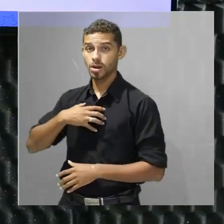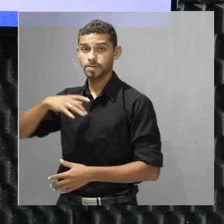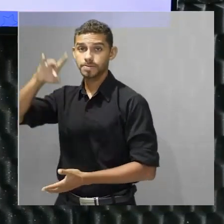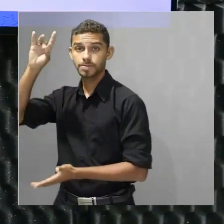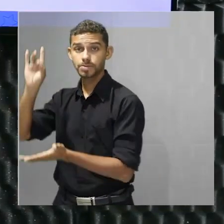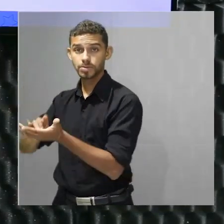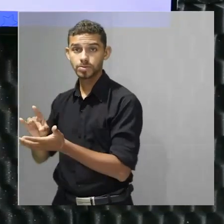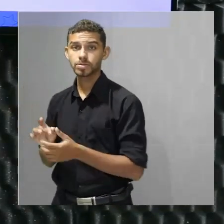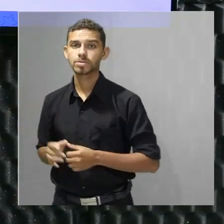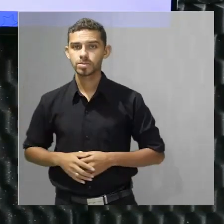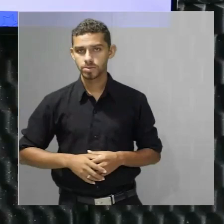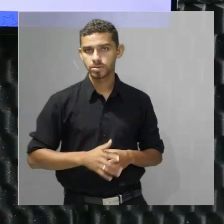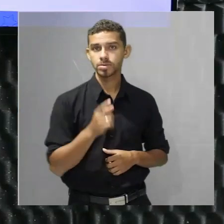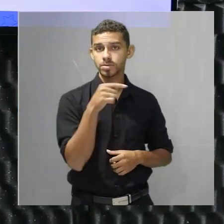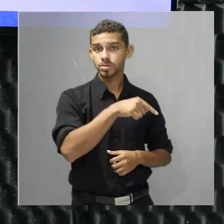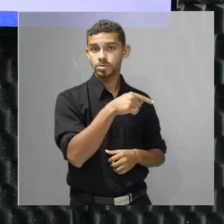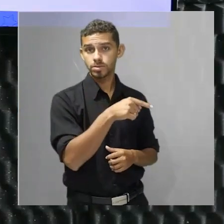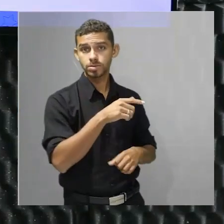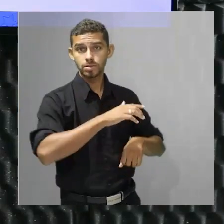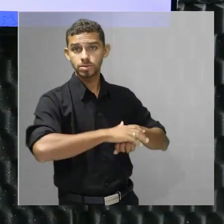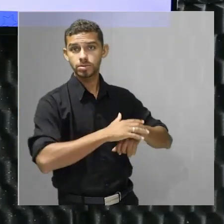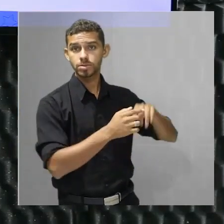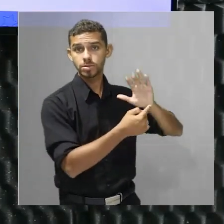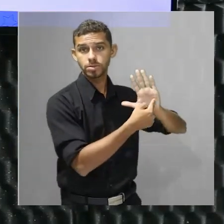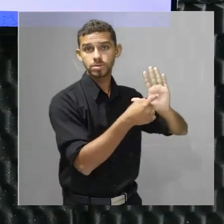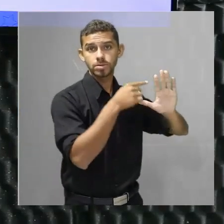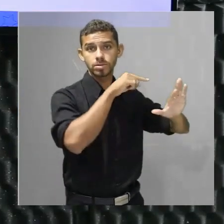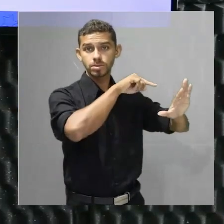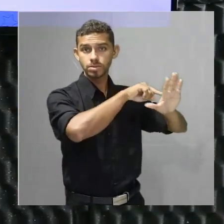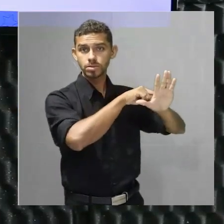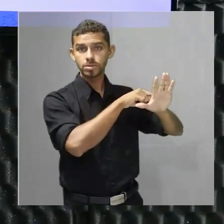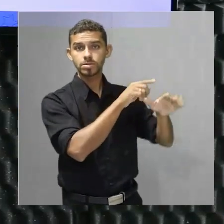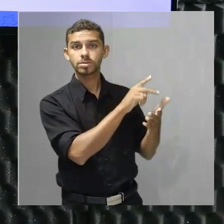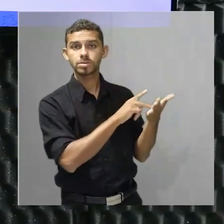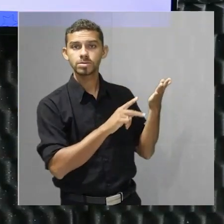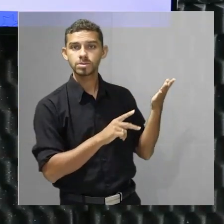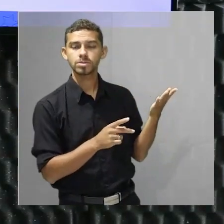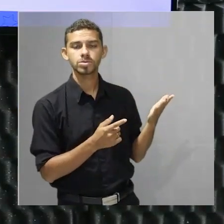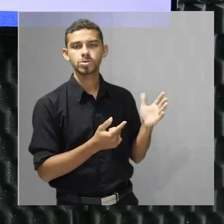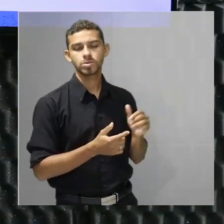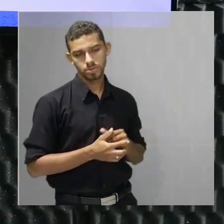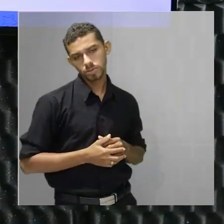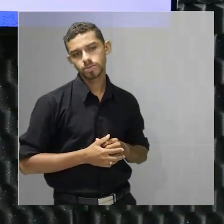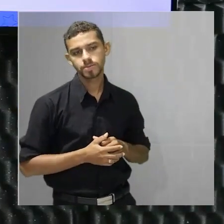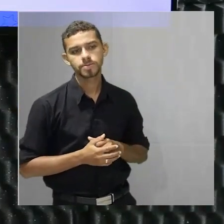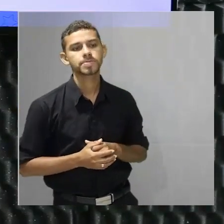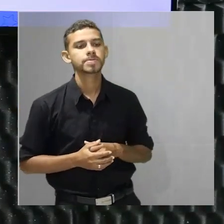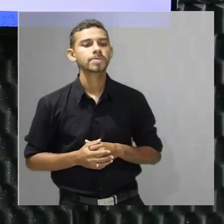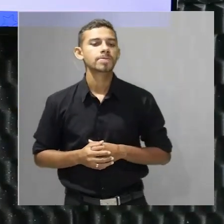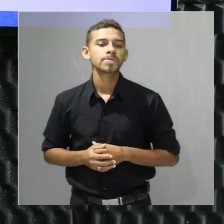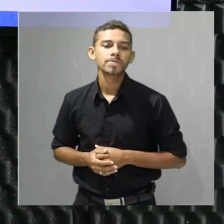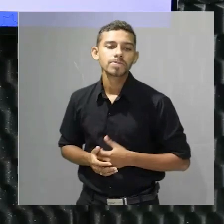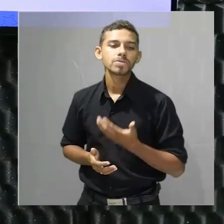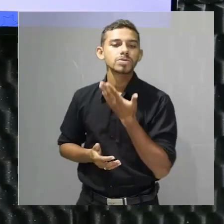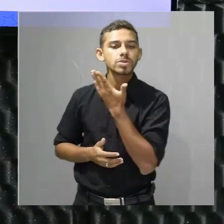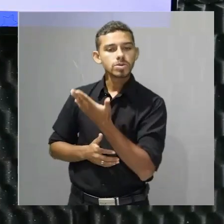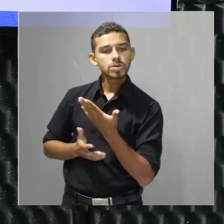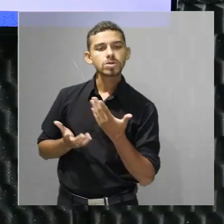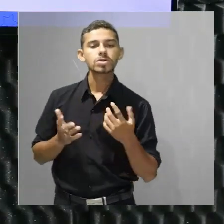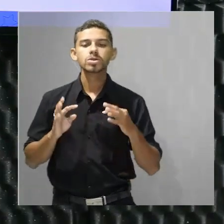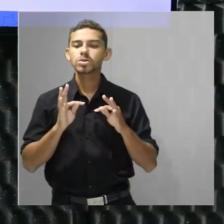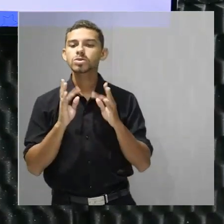e a conotação é a palavra no seu sentido figurado vamos para a questão então todas as alternativas